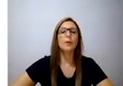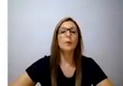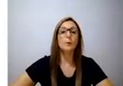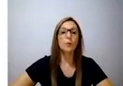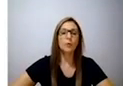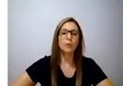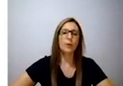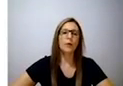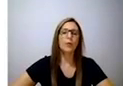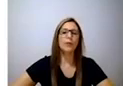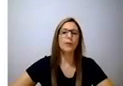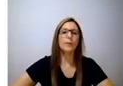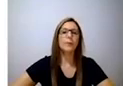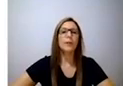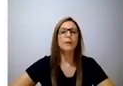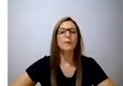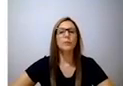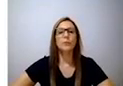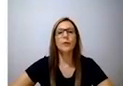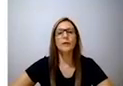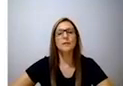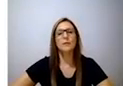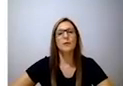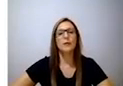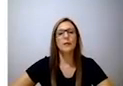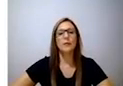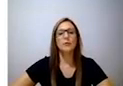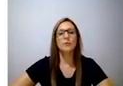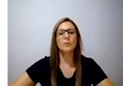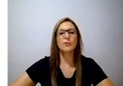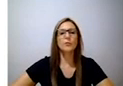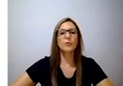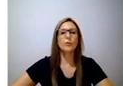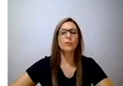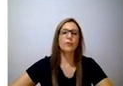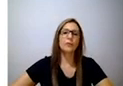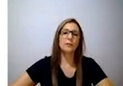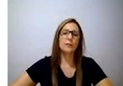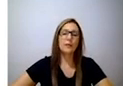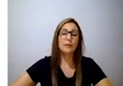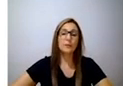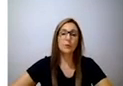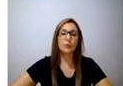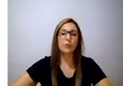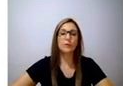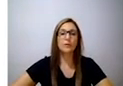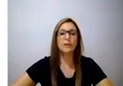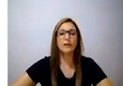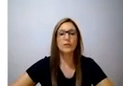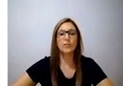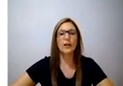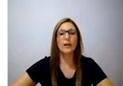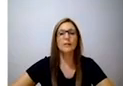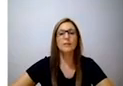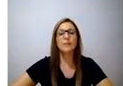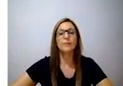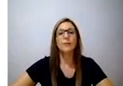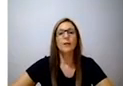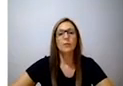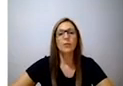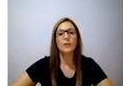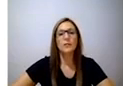proporção muito maior, Então, no Brasil, aqui em 2018, foram 16 mil novos casos de